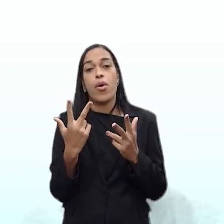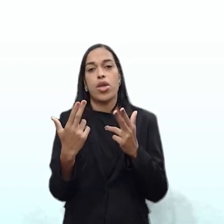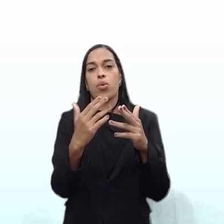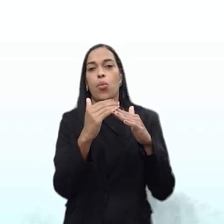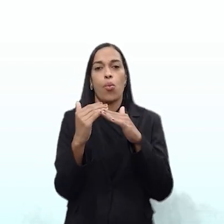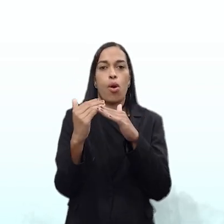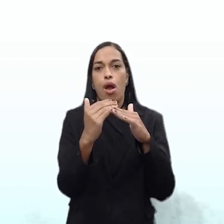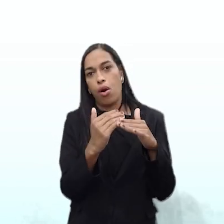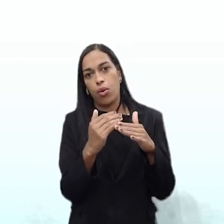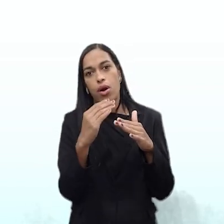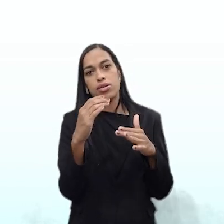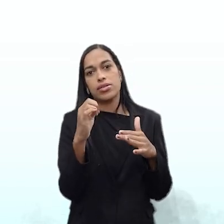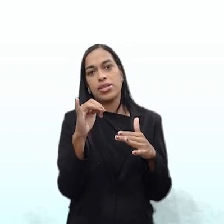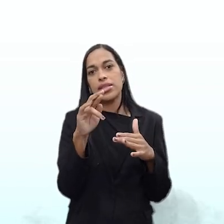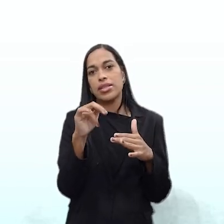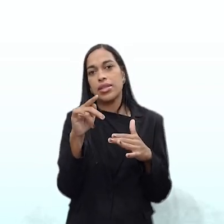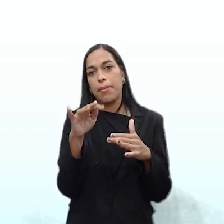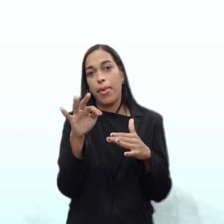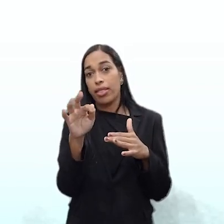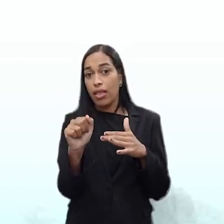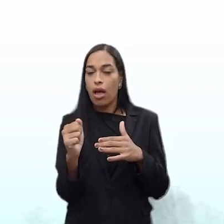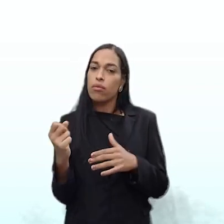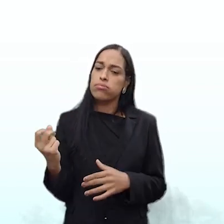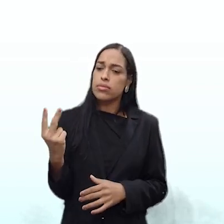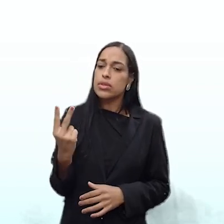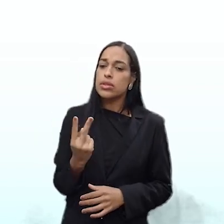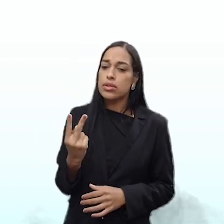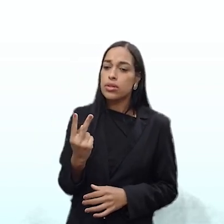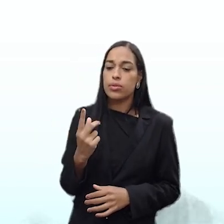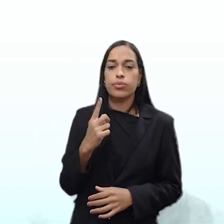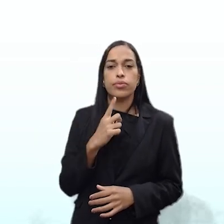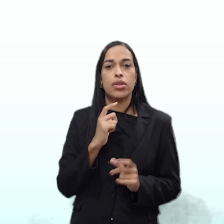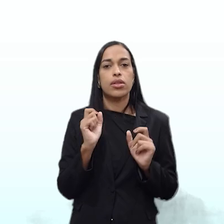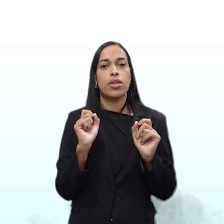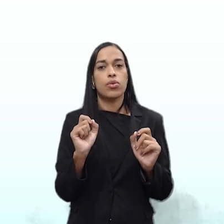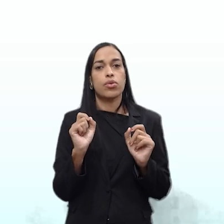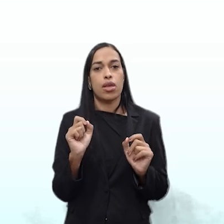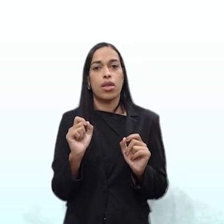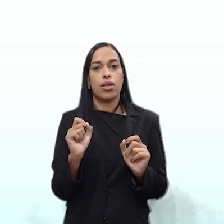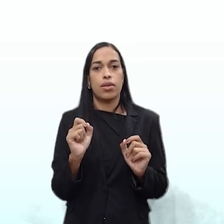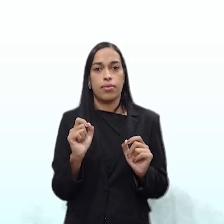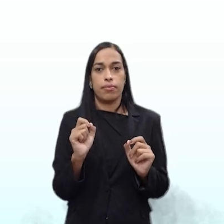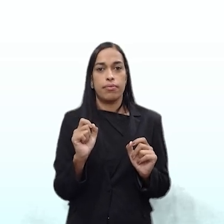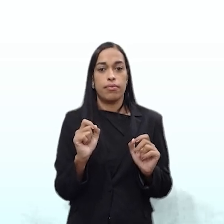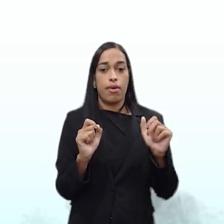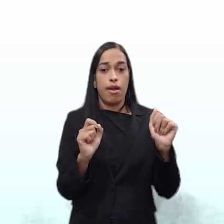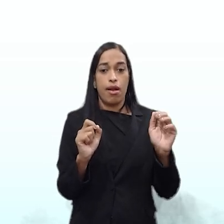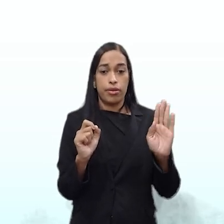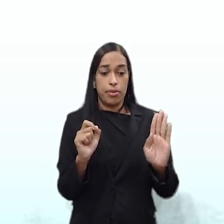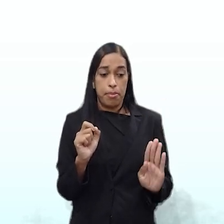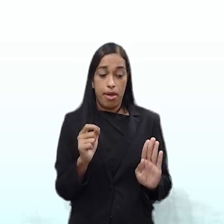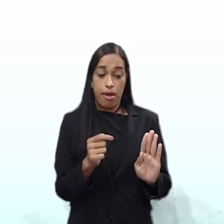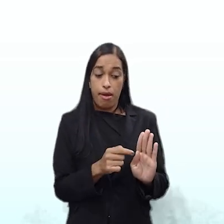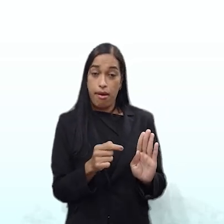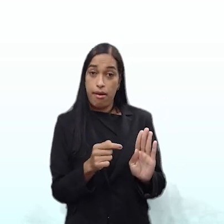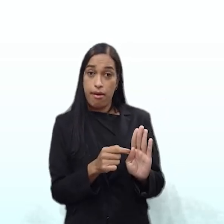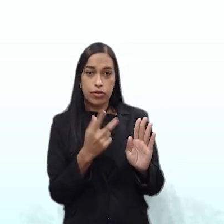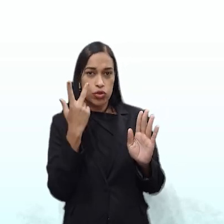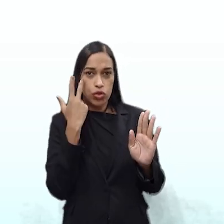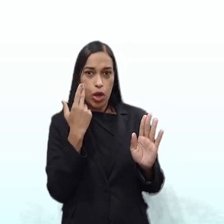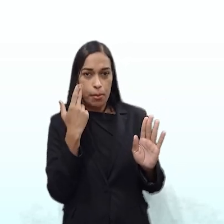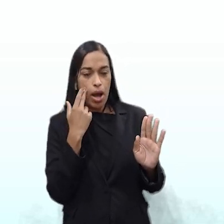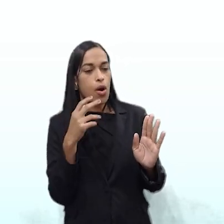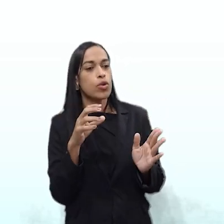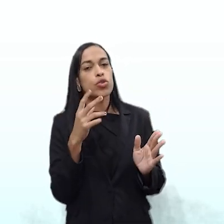à expressão da centrípeta. Já na segunda você tem, que é onde tem a normal de B, você veja que a normal de B aponta para o centro,